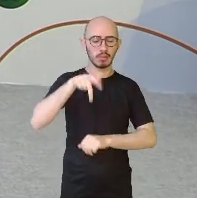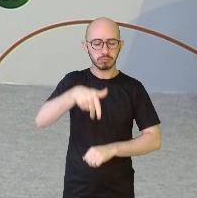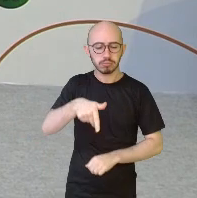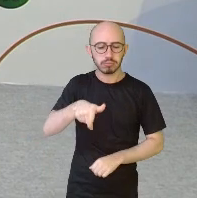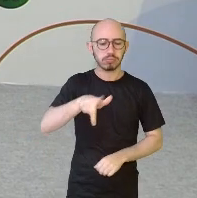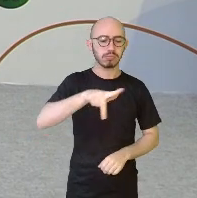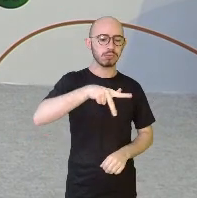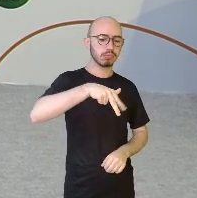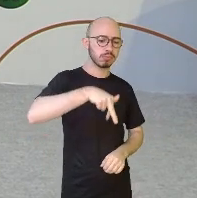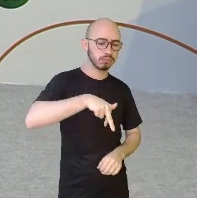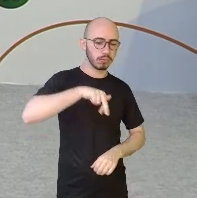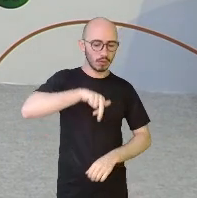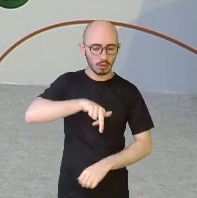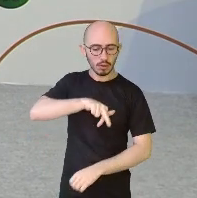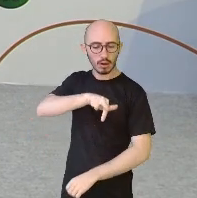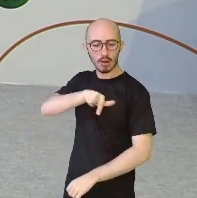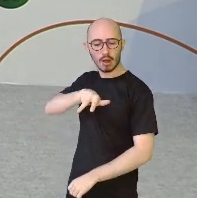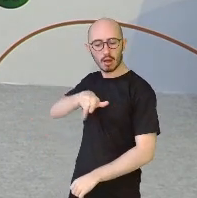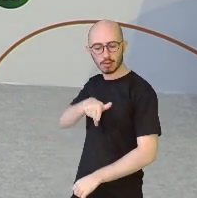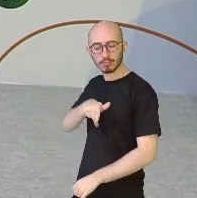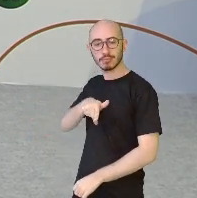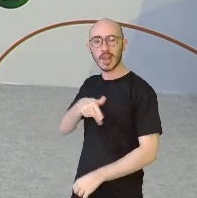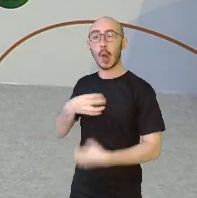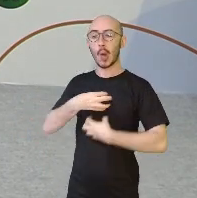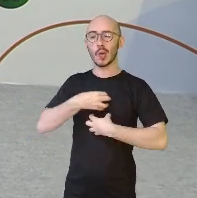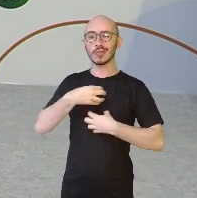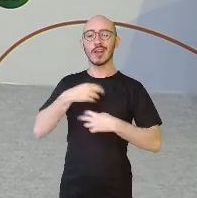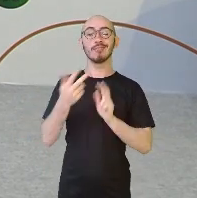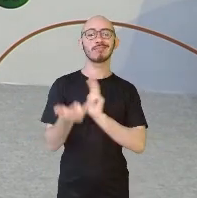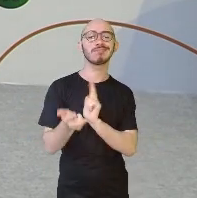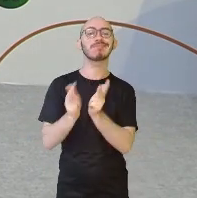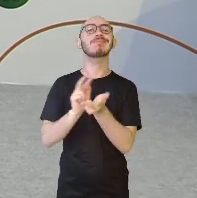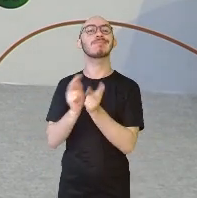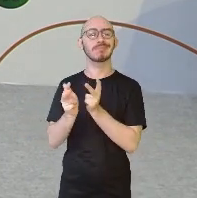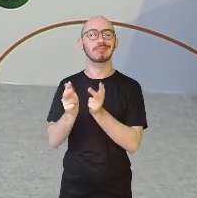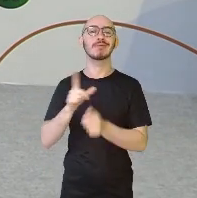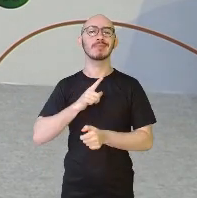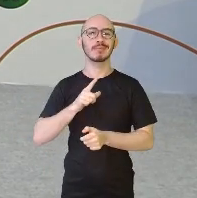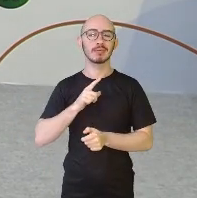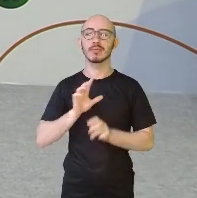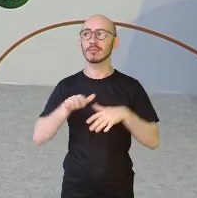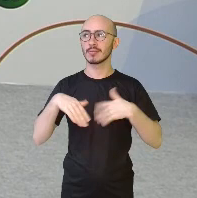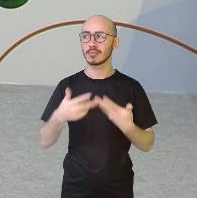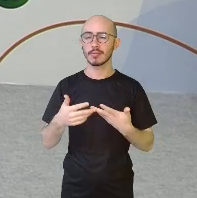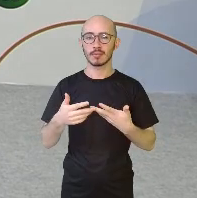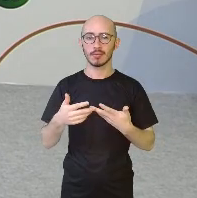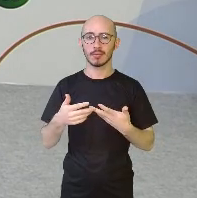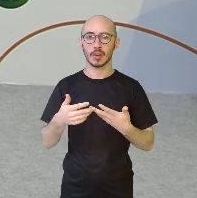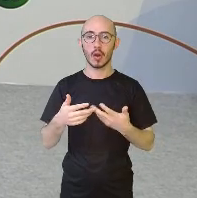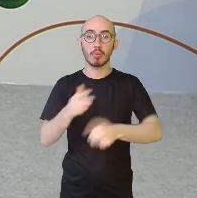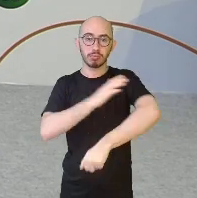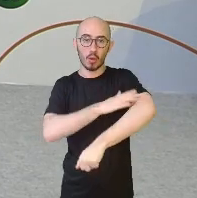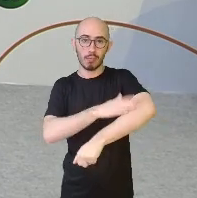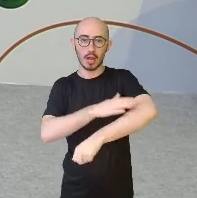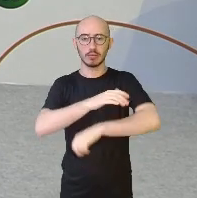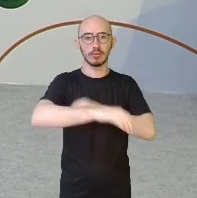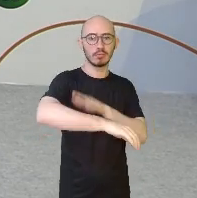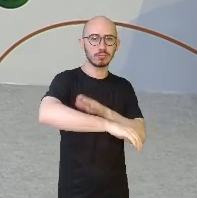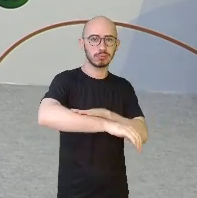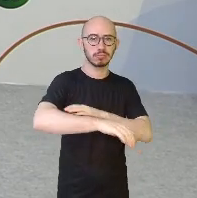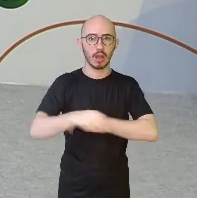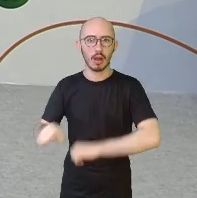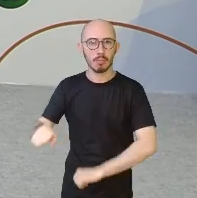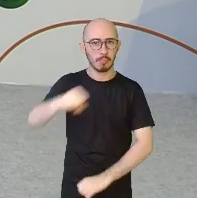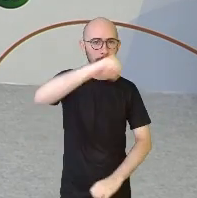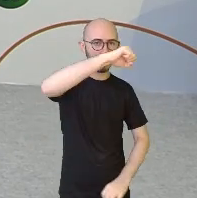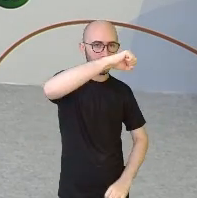é aqui, ó, é a ginga da capoeira. Então, ó, vai lá atrás, o bracinho vai na frente, ó, protege o rosto.